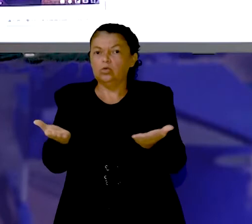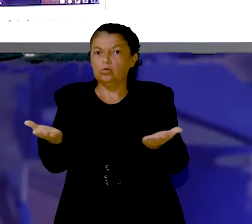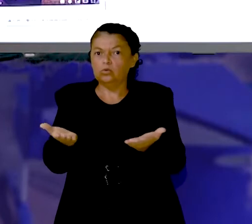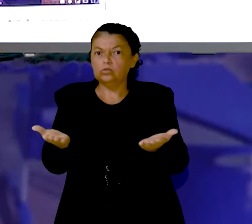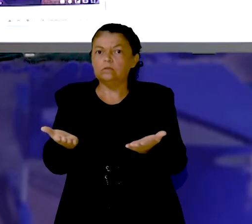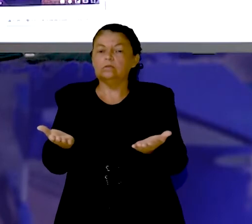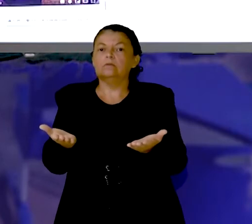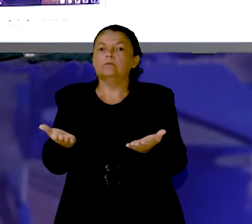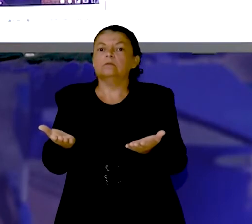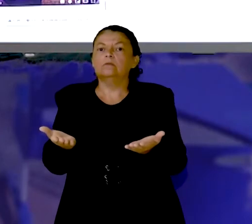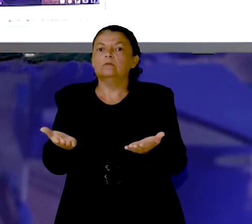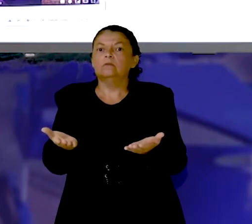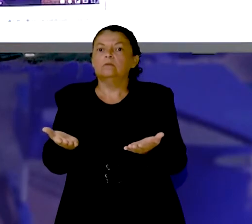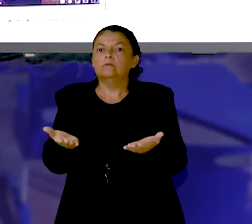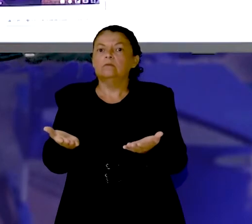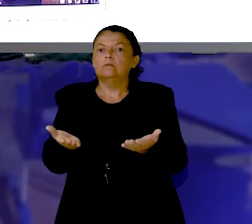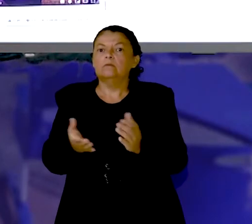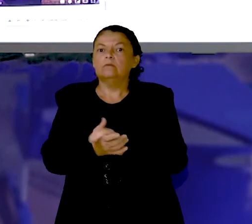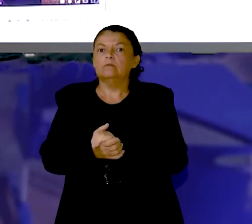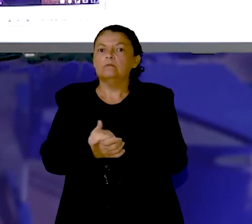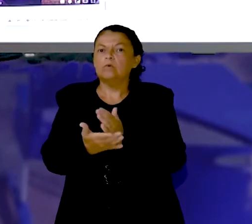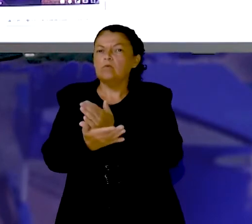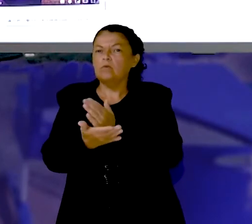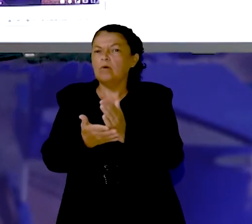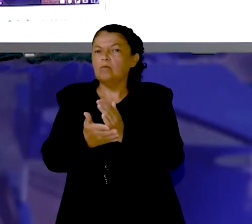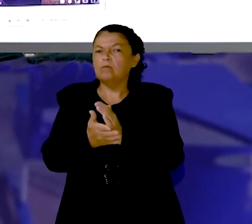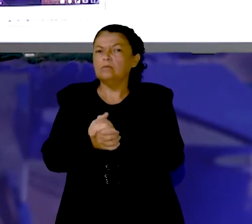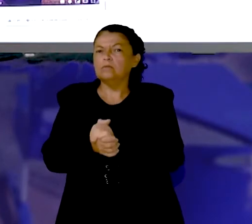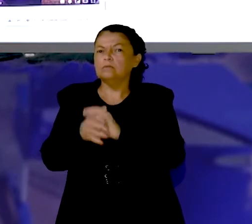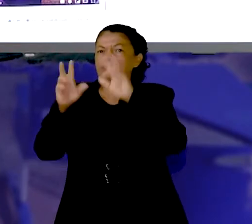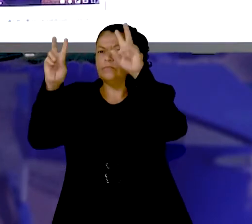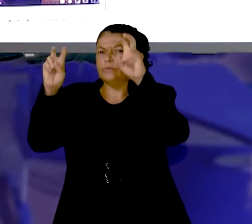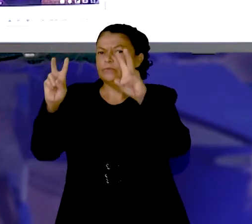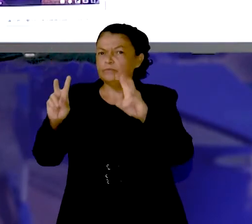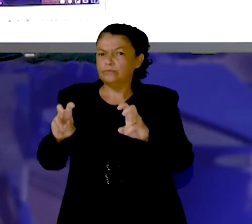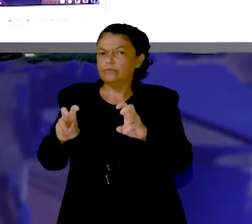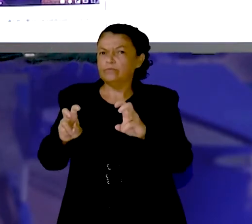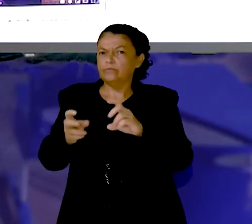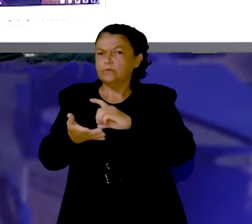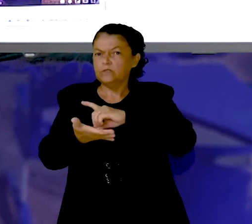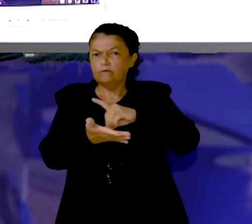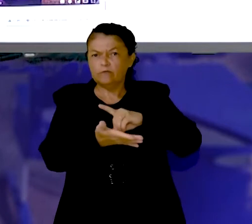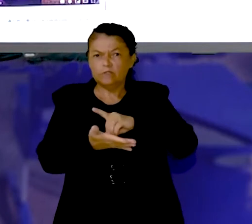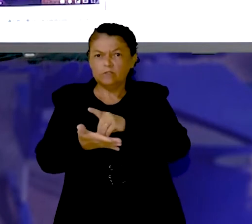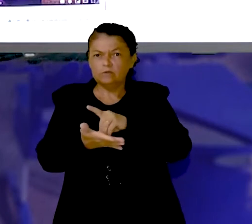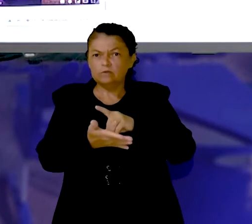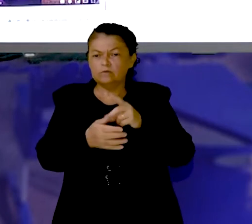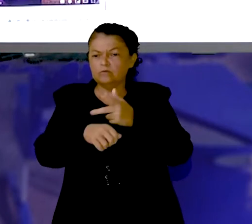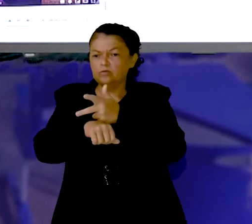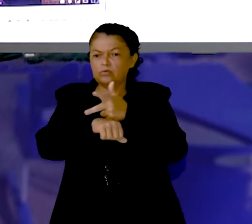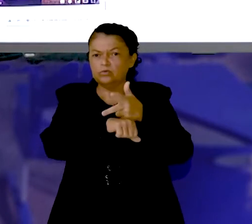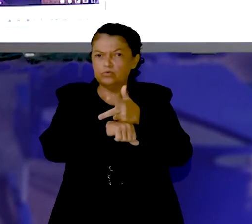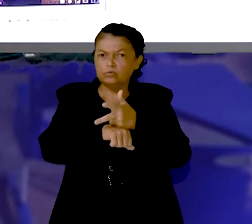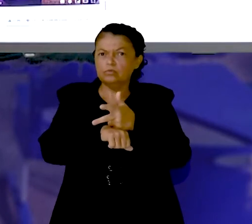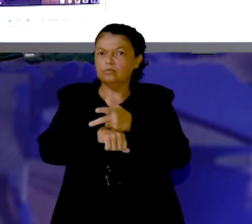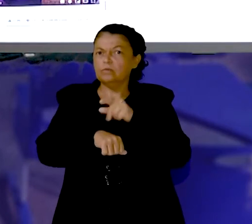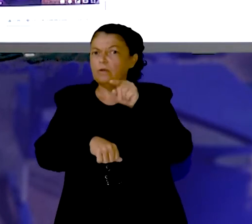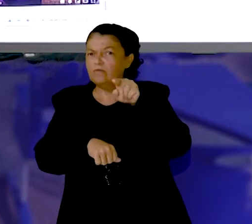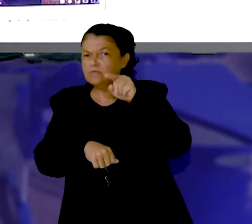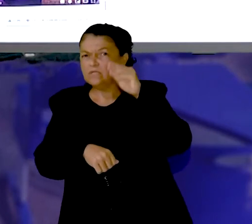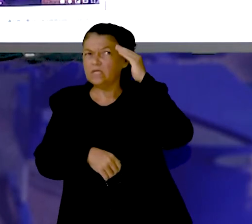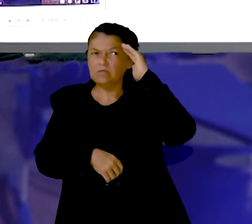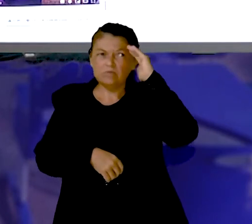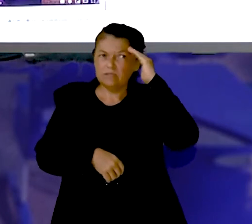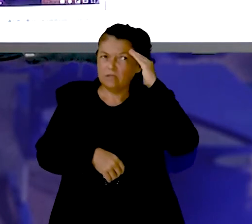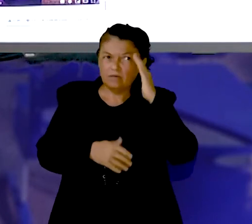hoje, com algumas indicações de vídeos, para você que talvez não tenha compreendido